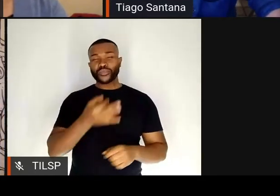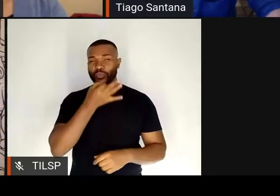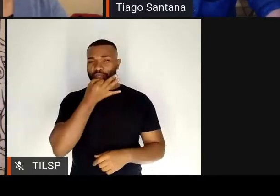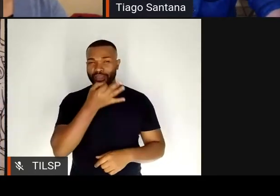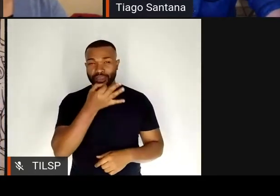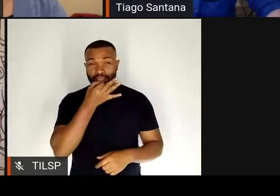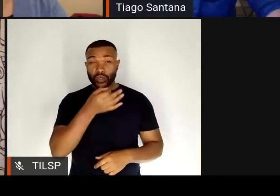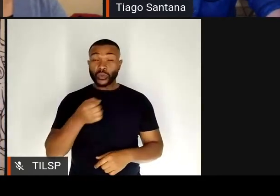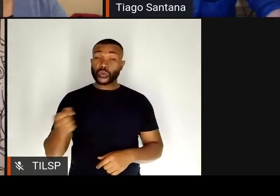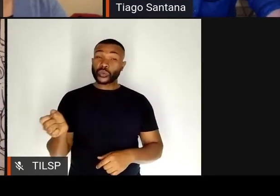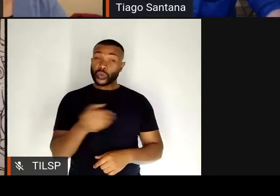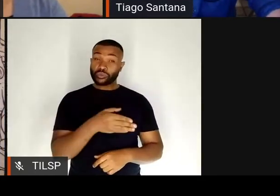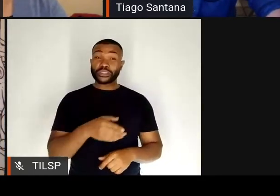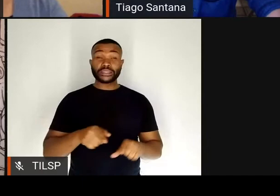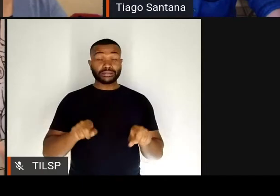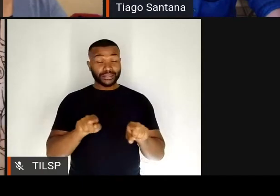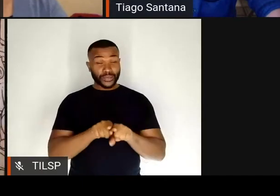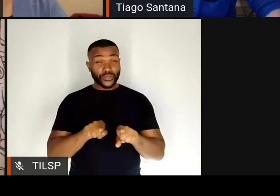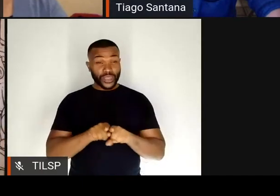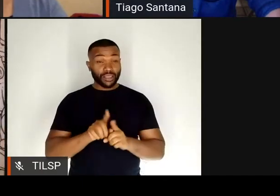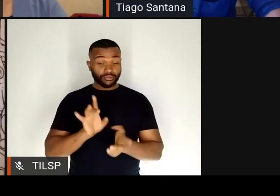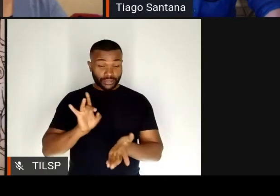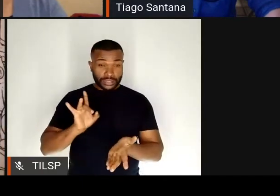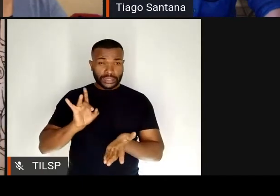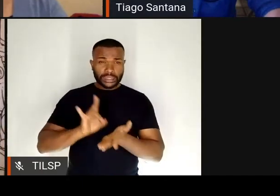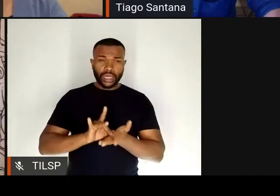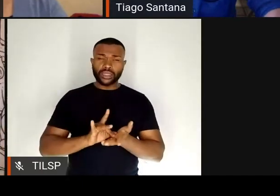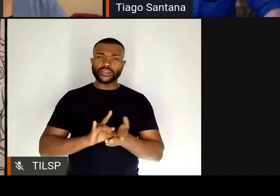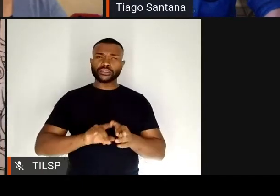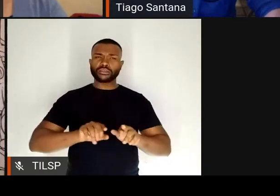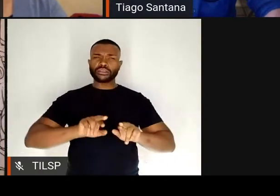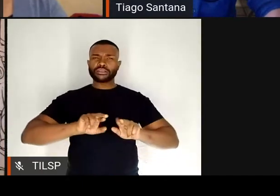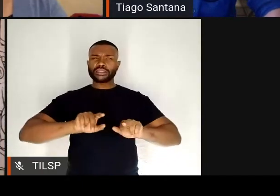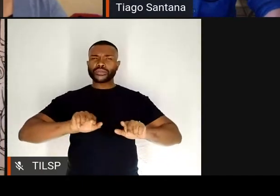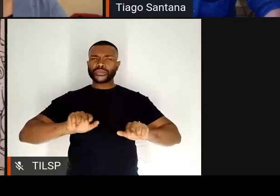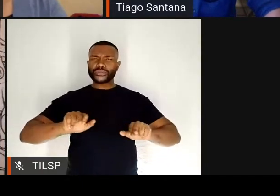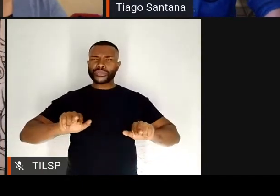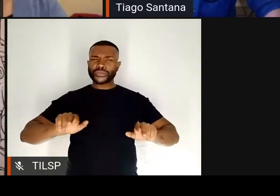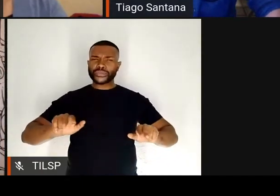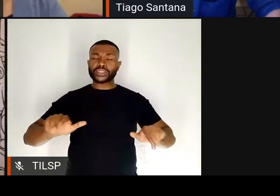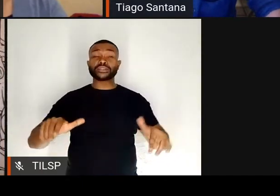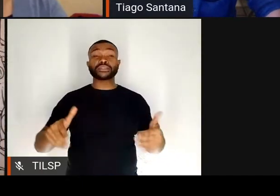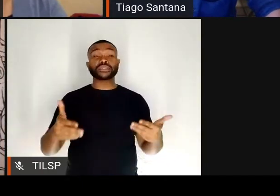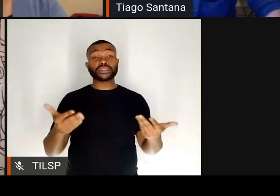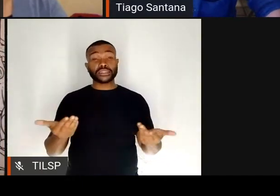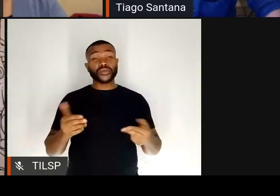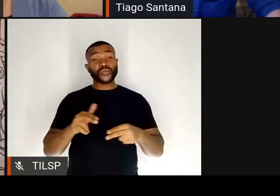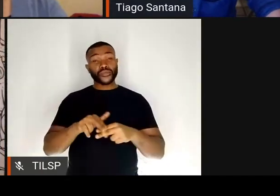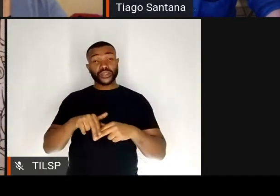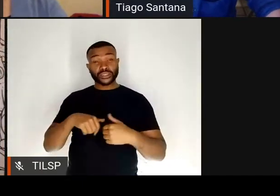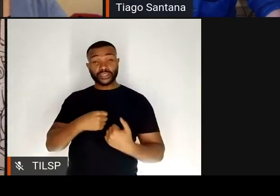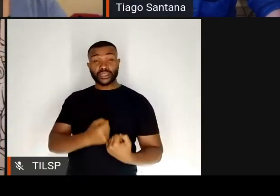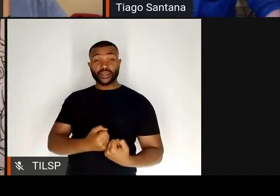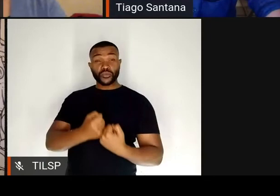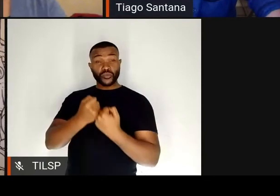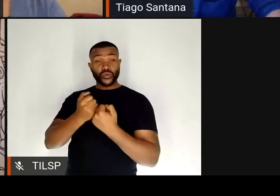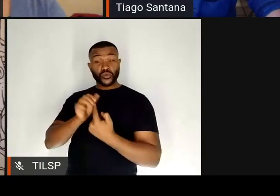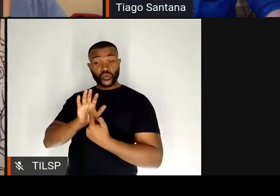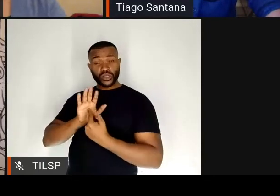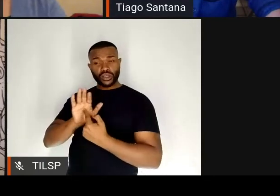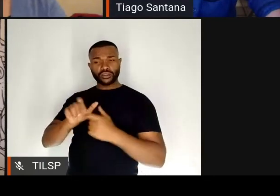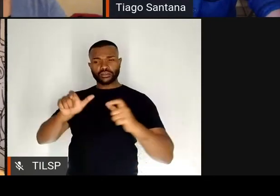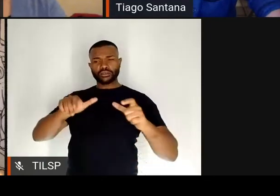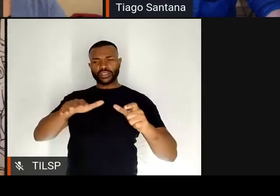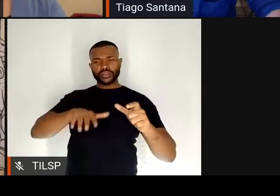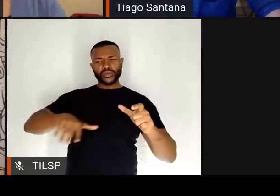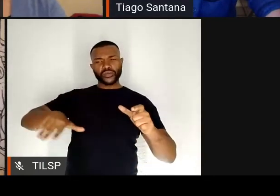sobre realidades tão complexas, né? Então, nesse sentido do aparato ser levado até o campo,